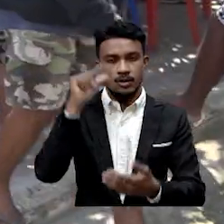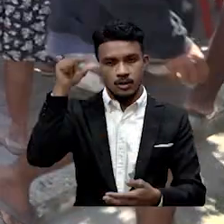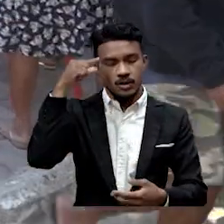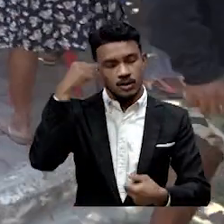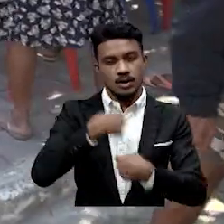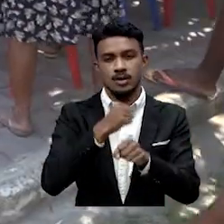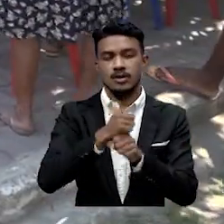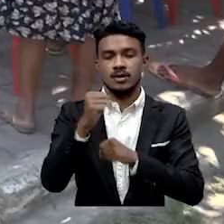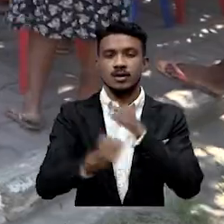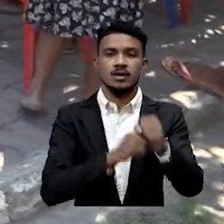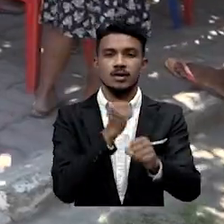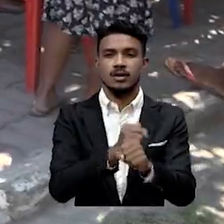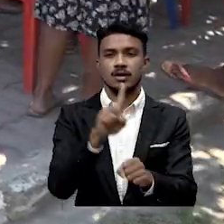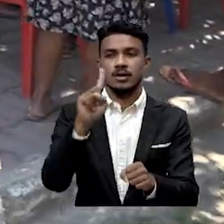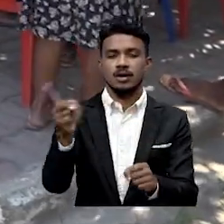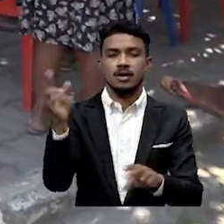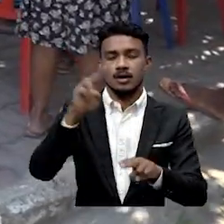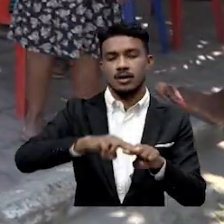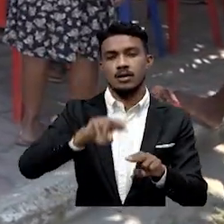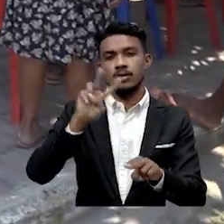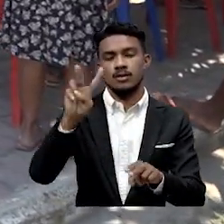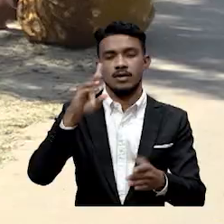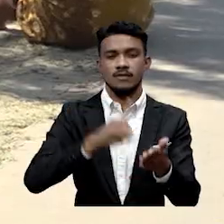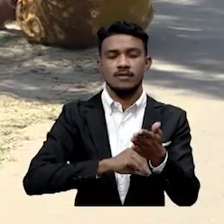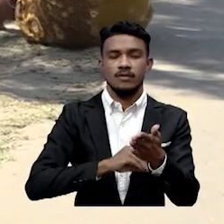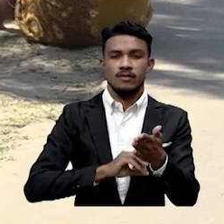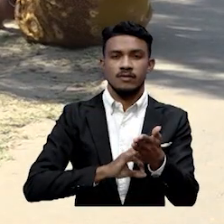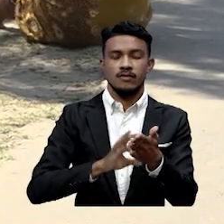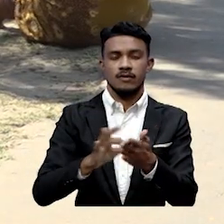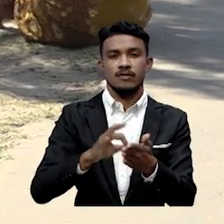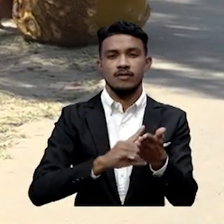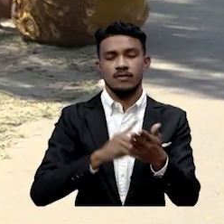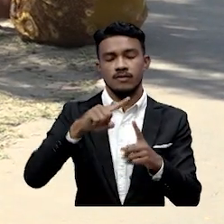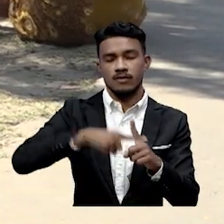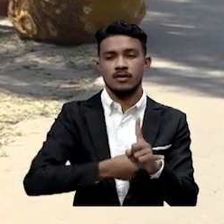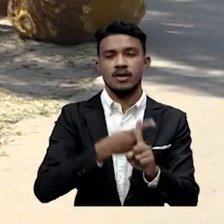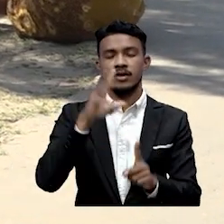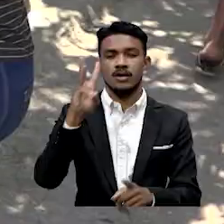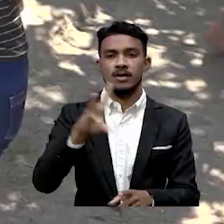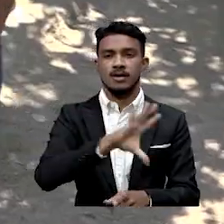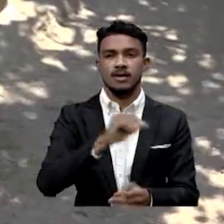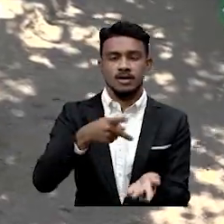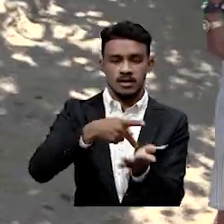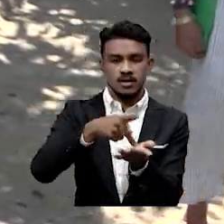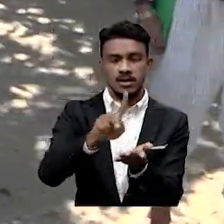tinang ida dala rua ia kada fulang nem no tinang ne governo lança ona pagamento ba idoso